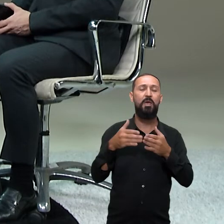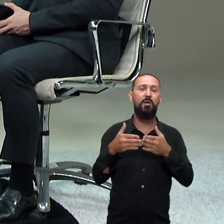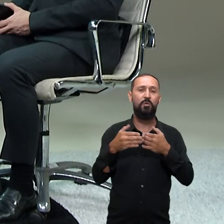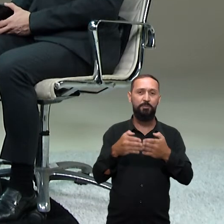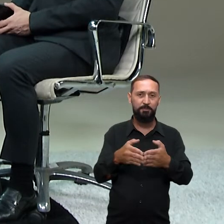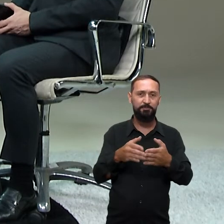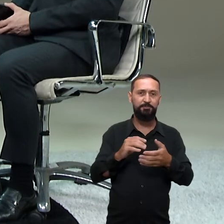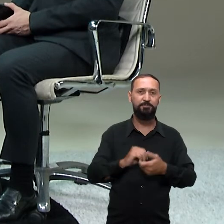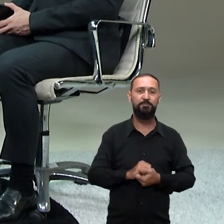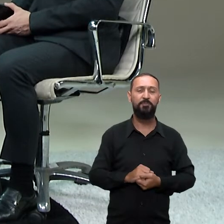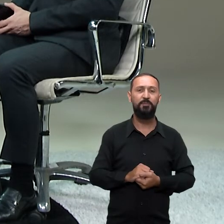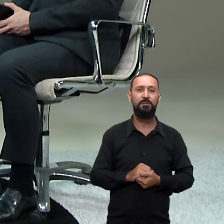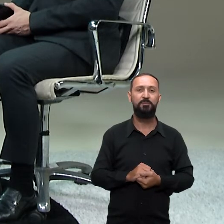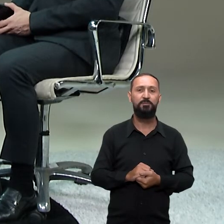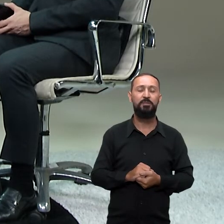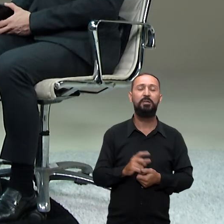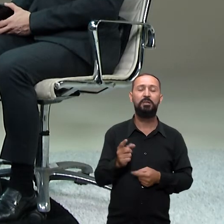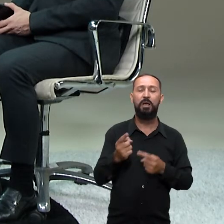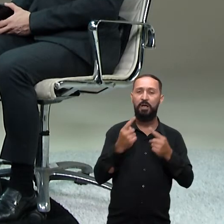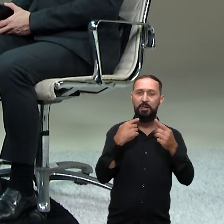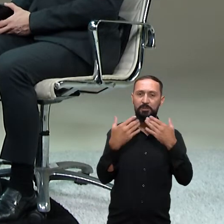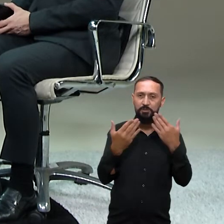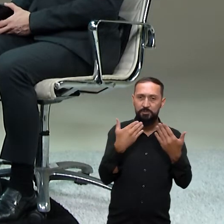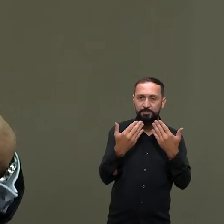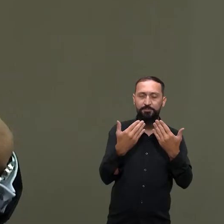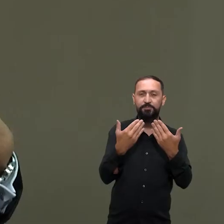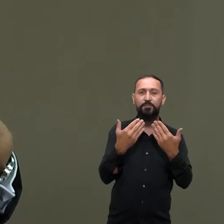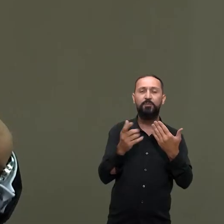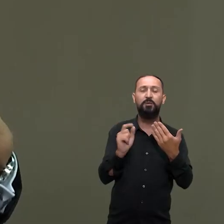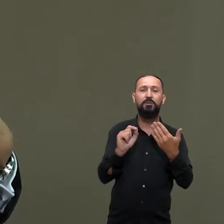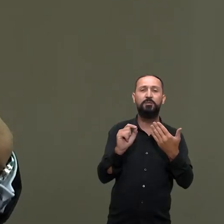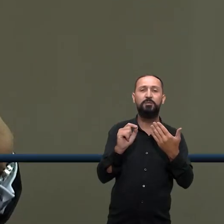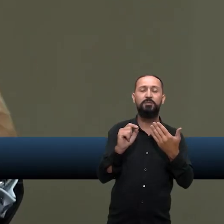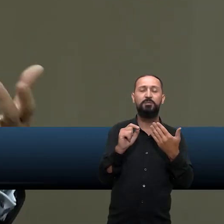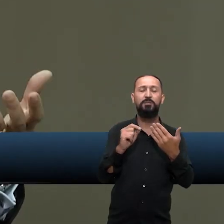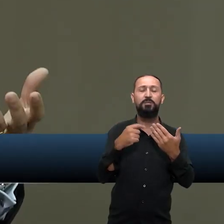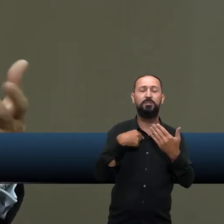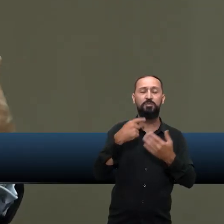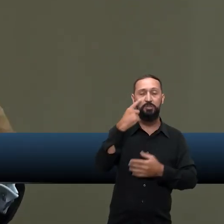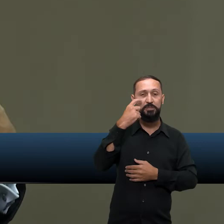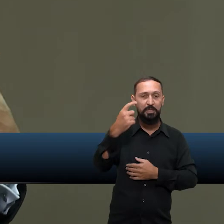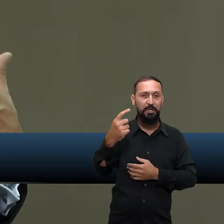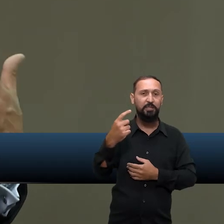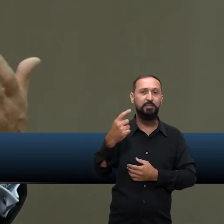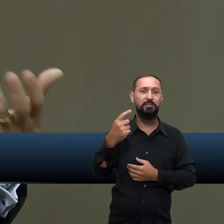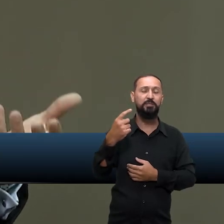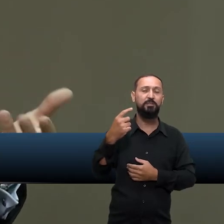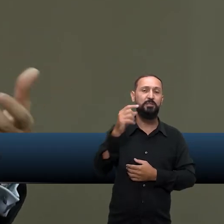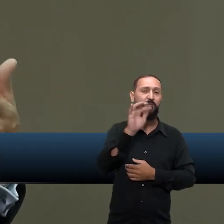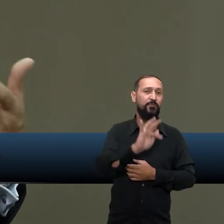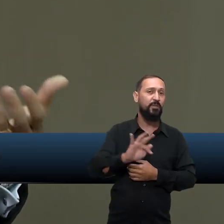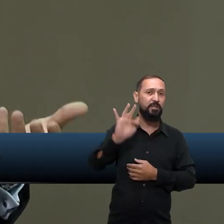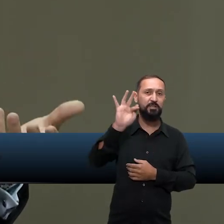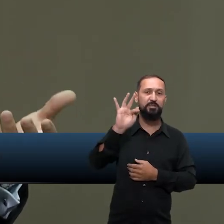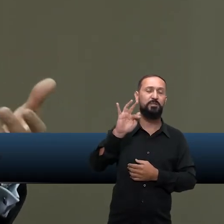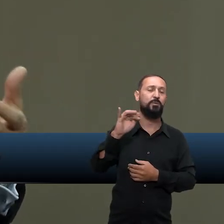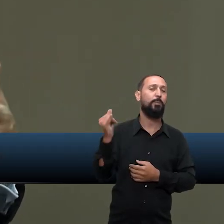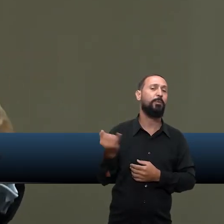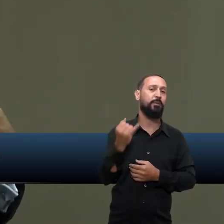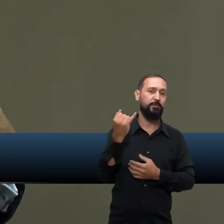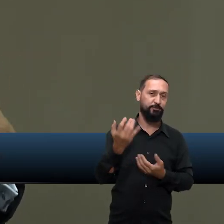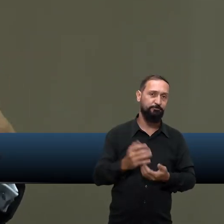Corumbá. E toda essa discussão, realmente, havia um choque de interesses federativos muito